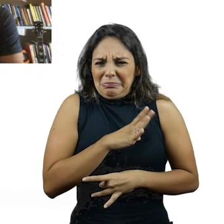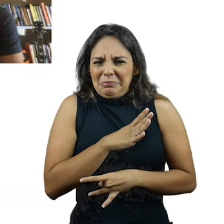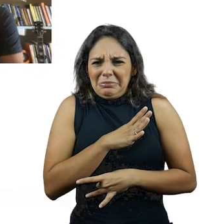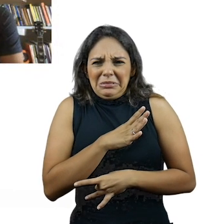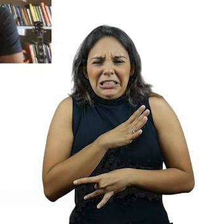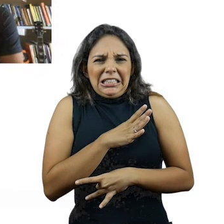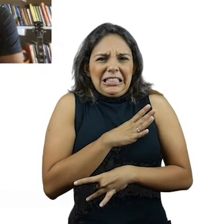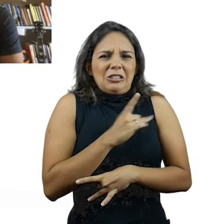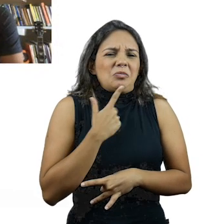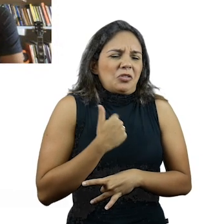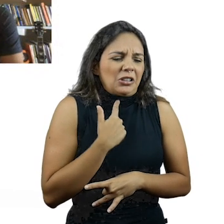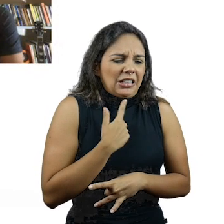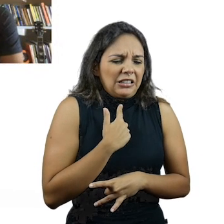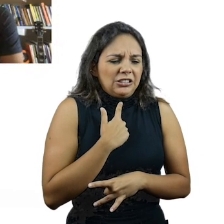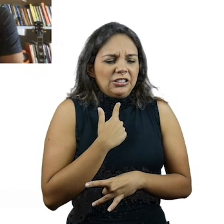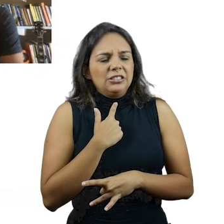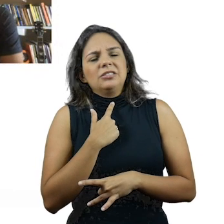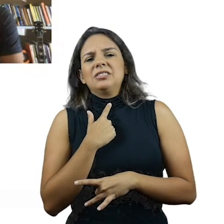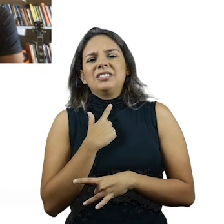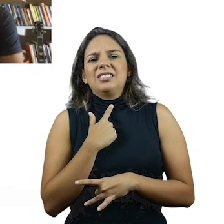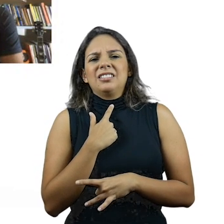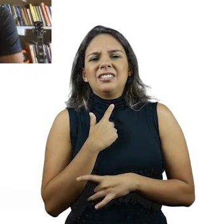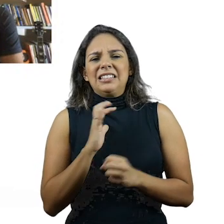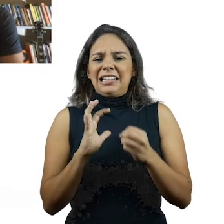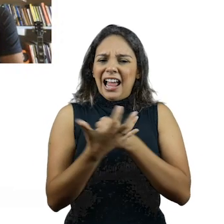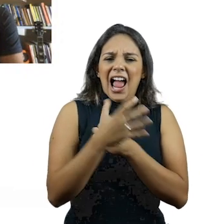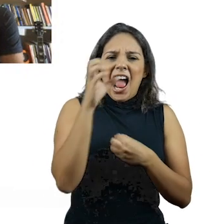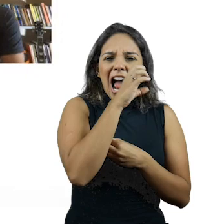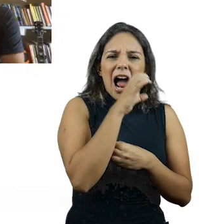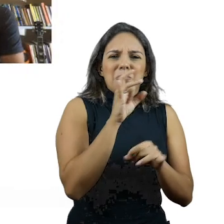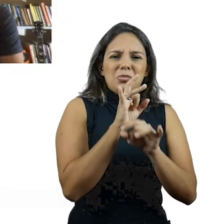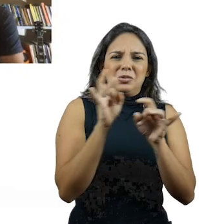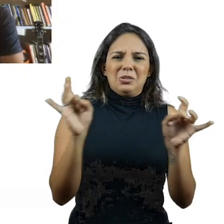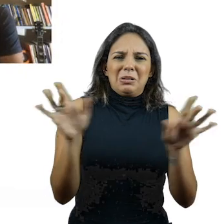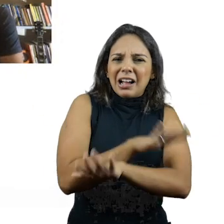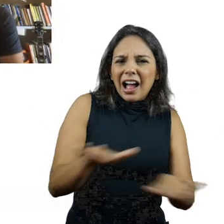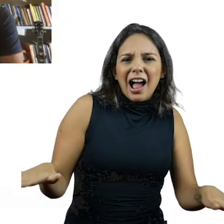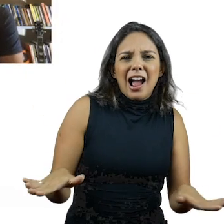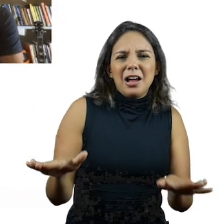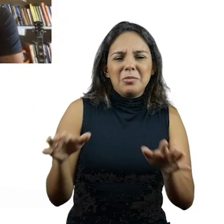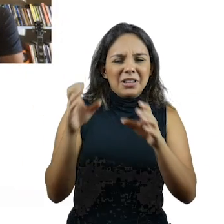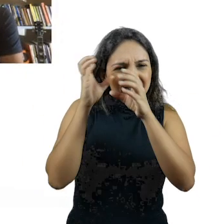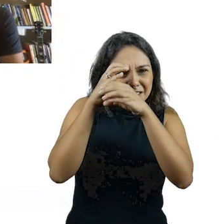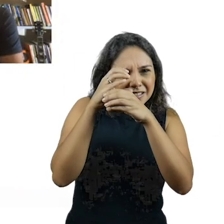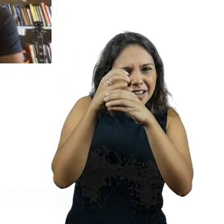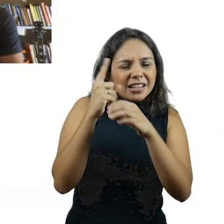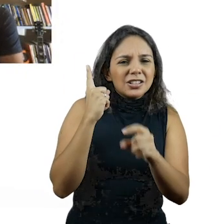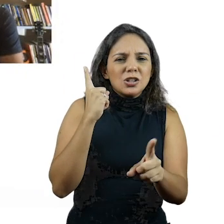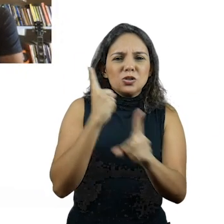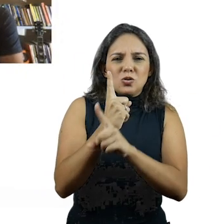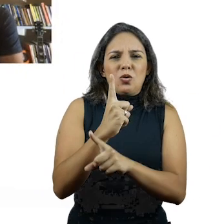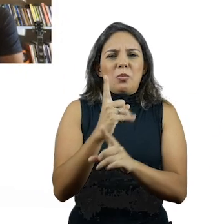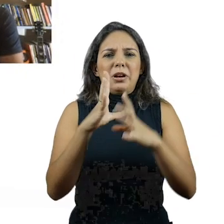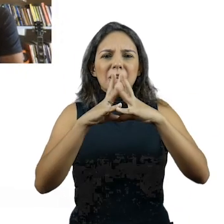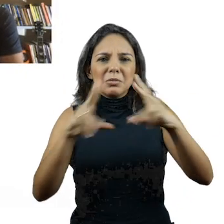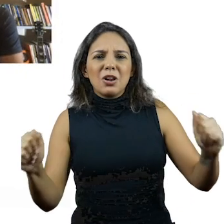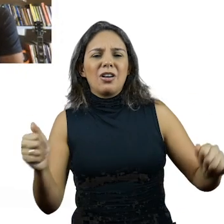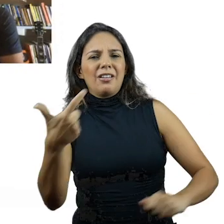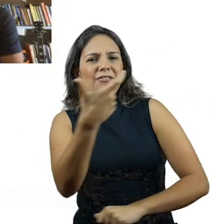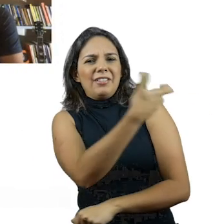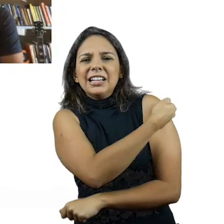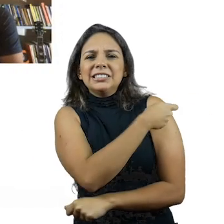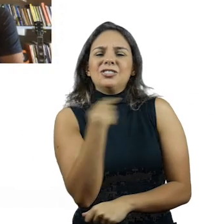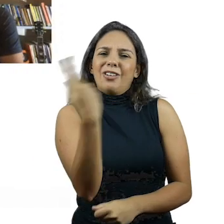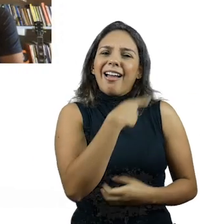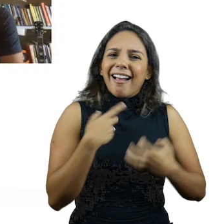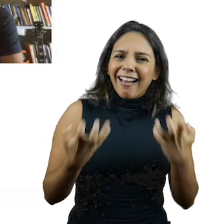né, essa vontade de que essa situação termine, que a ciência encontre logo uma solução, uma vacina, enfim.